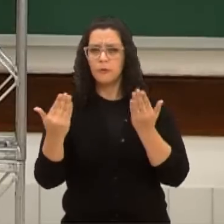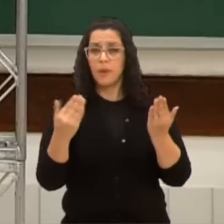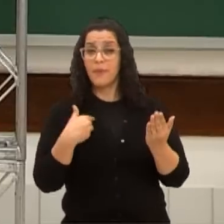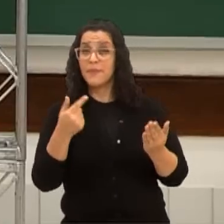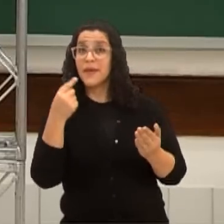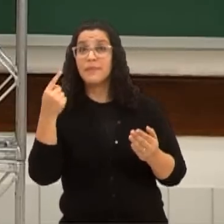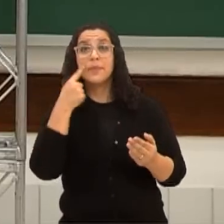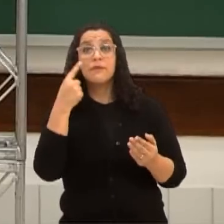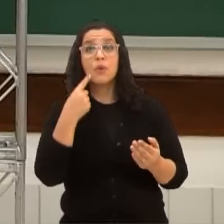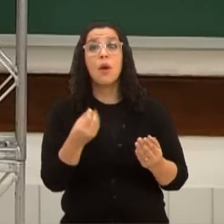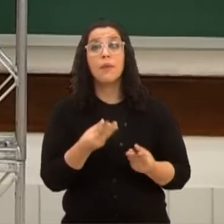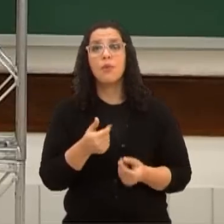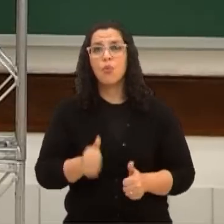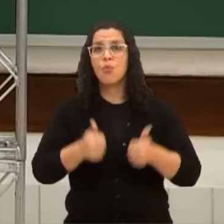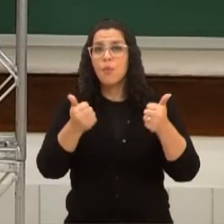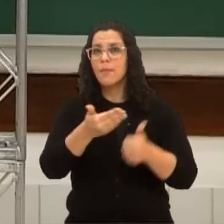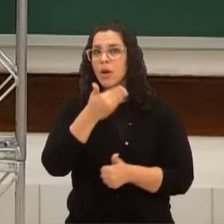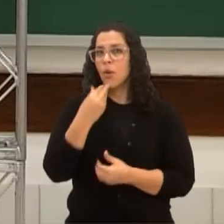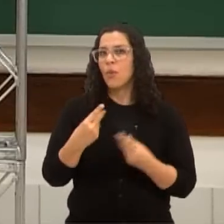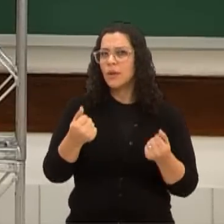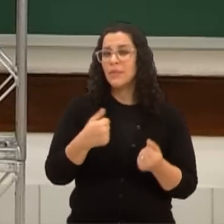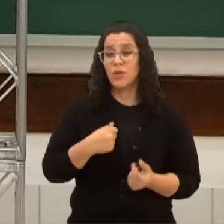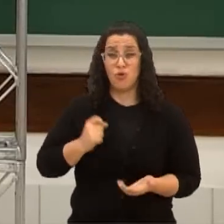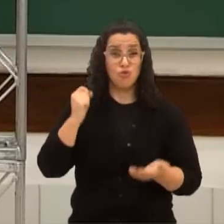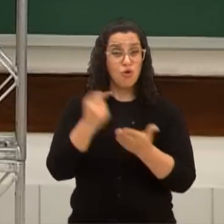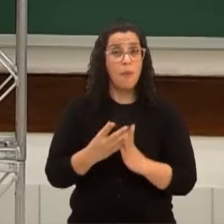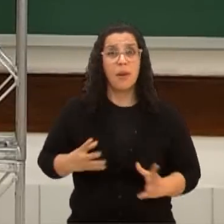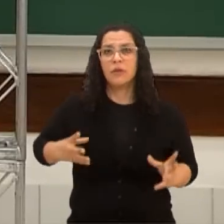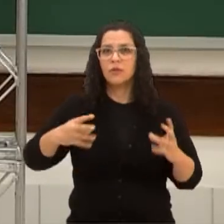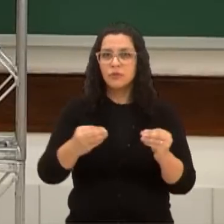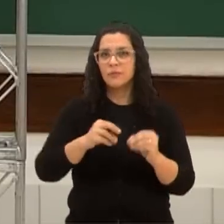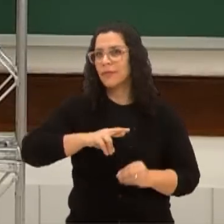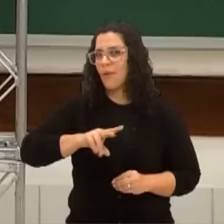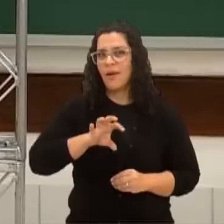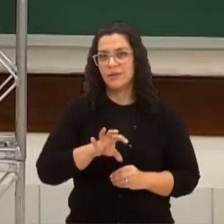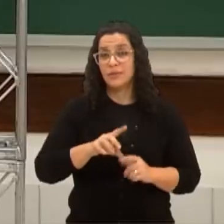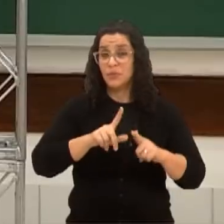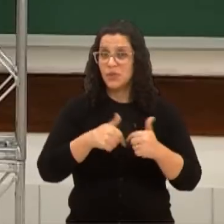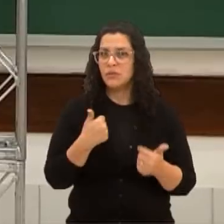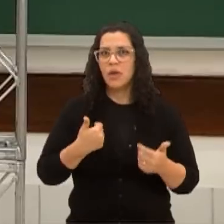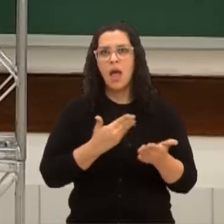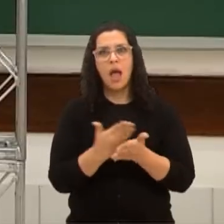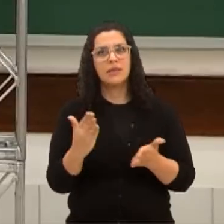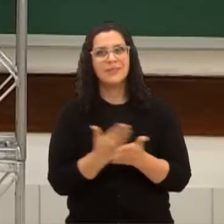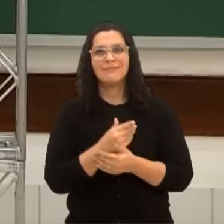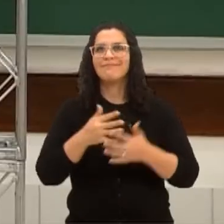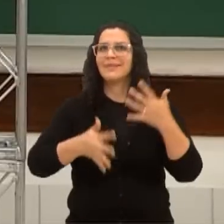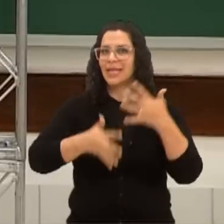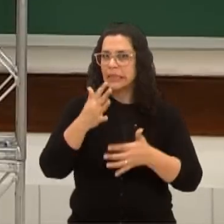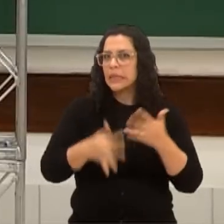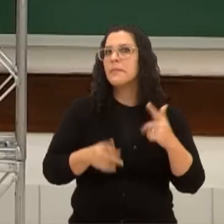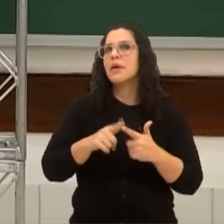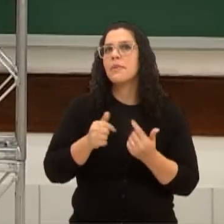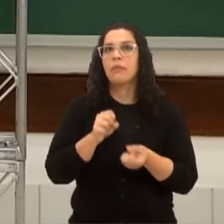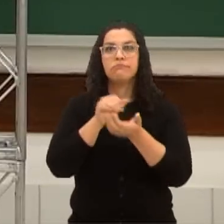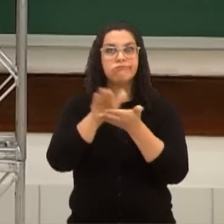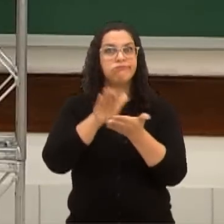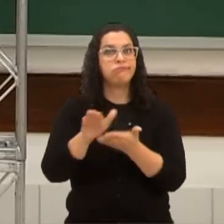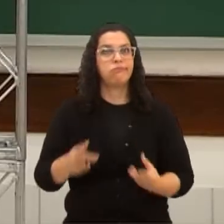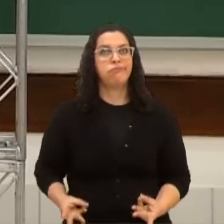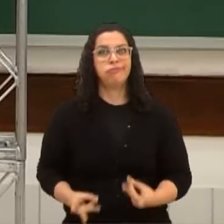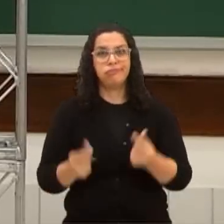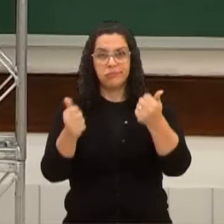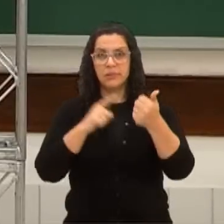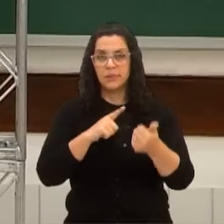lhe convém, não que você precise comprar todos. Então, o consumismo acaba também sendo uma característica